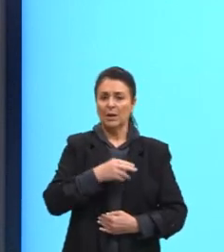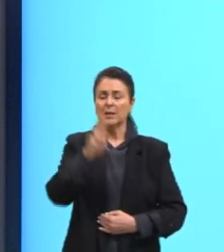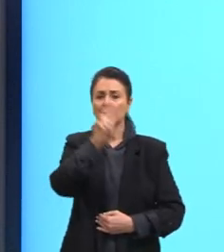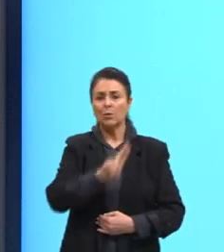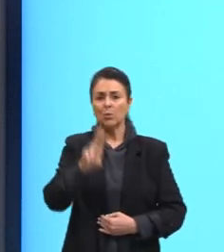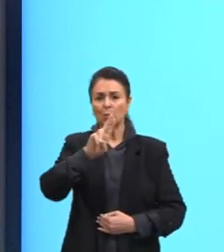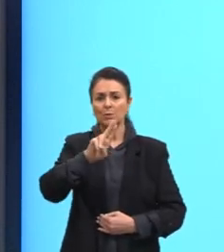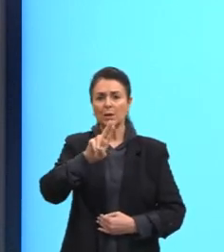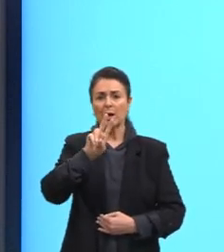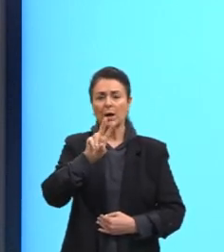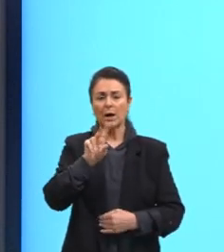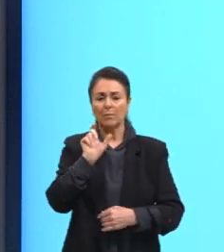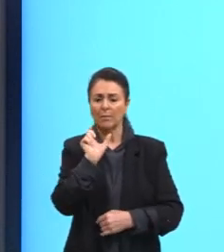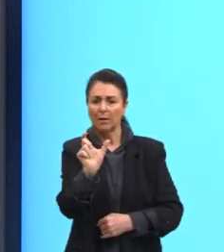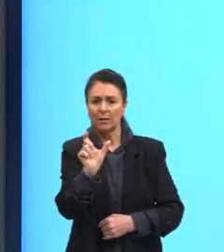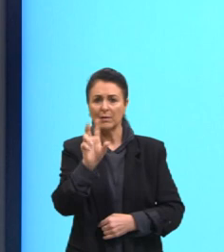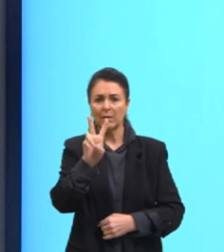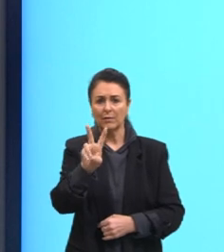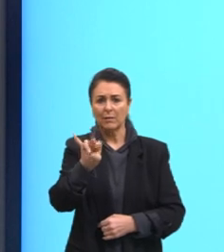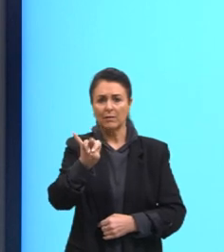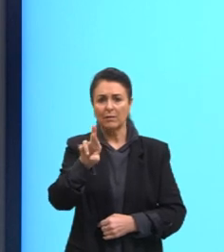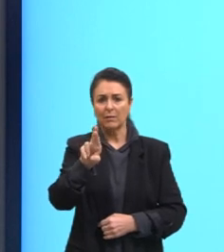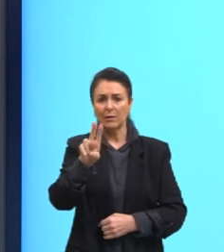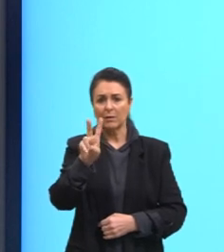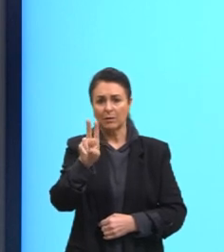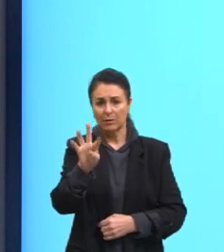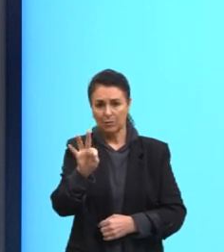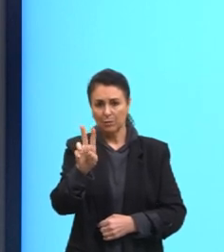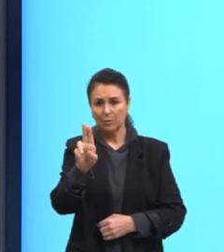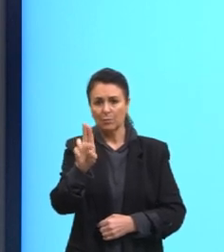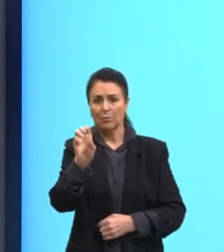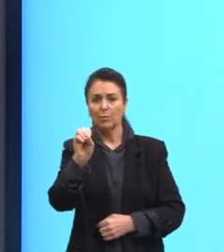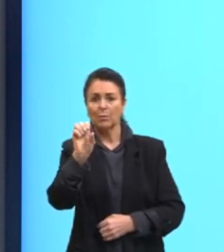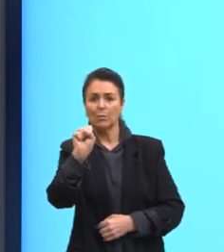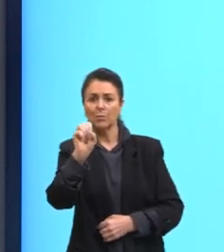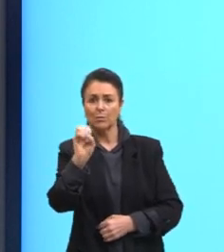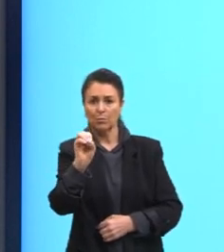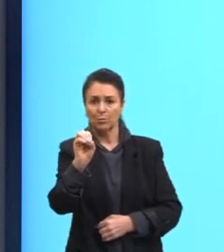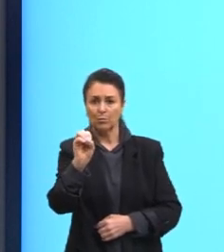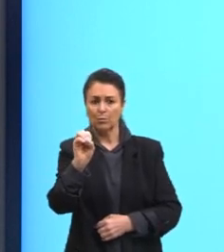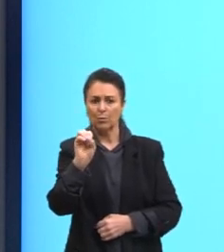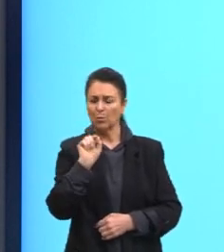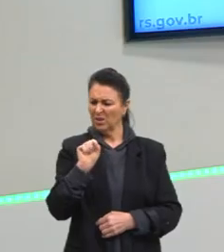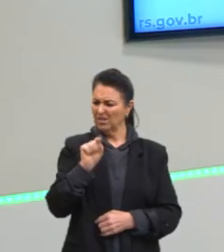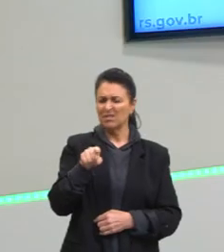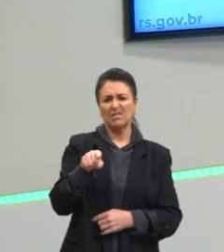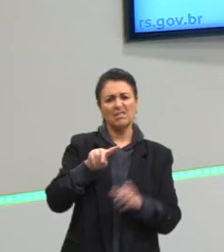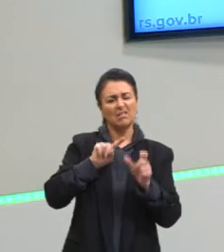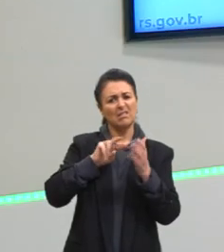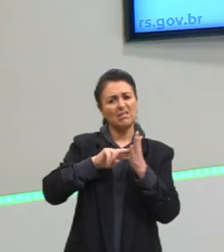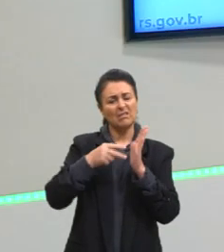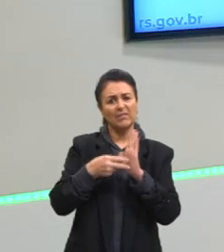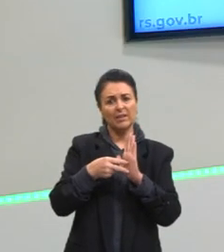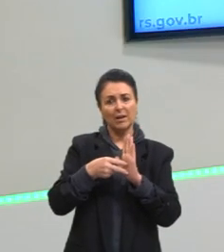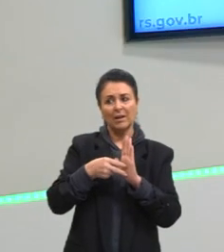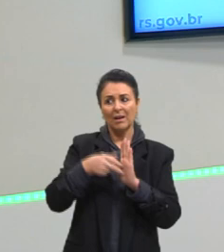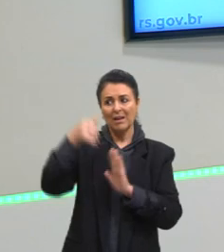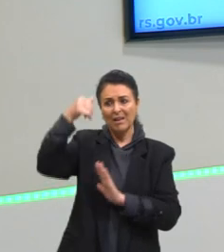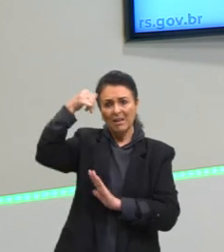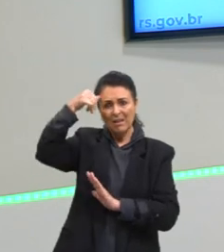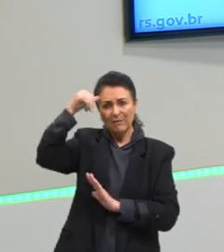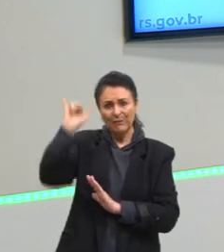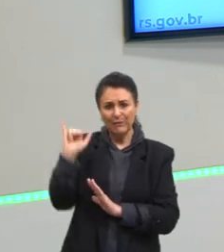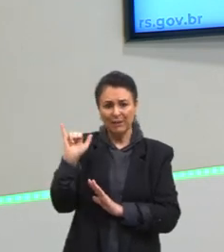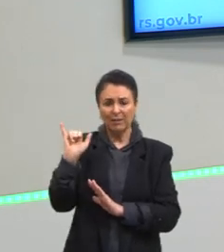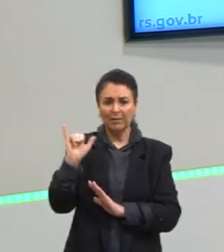para o Aristóteles o sujeito Virtuoso era alguém que evitava os excessos excesso de